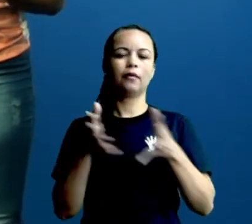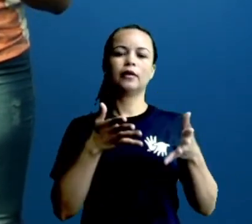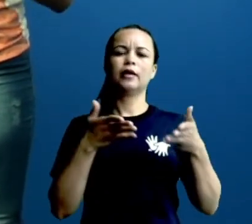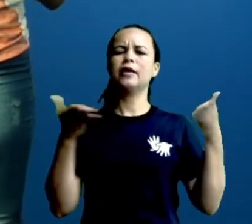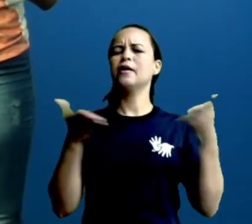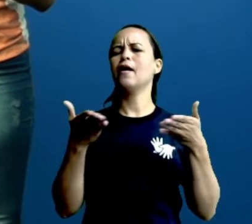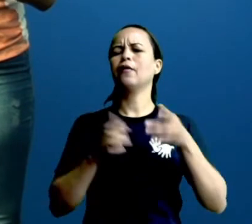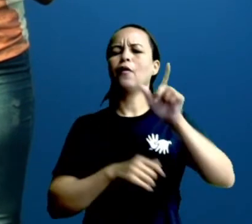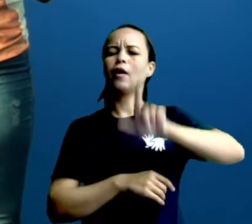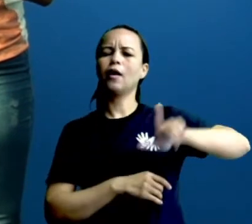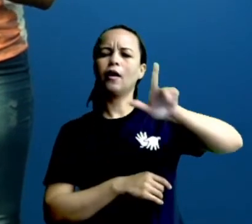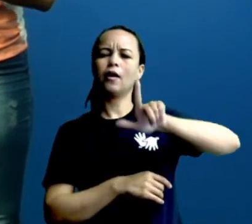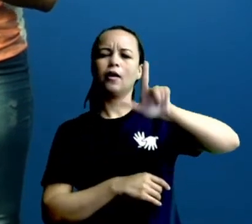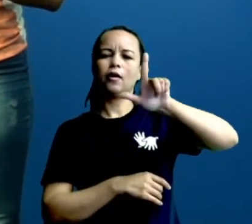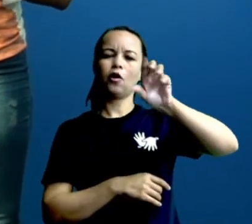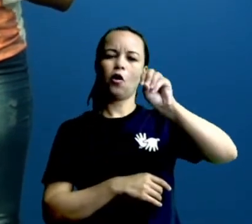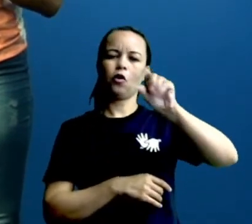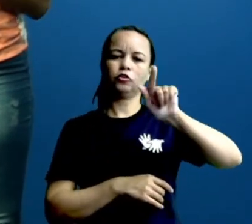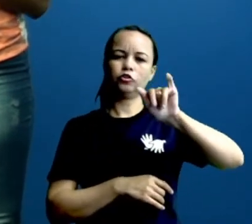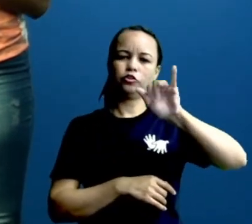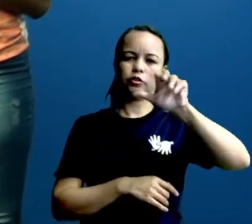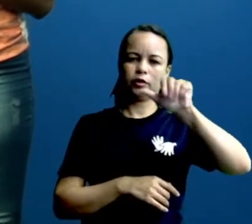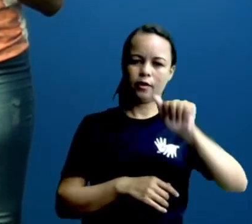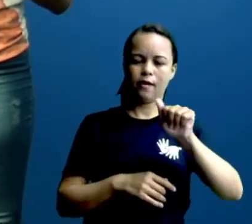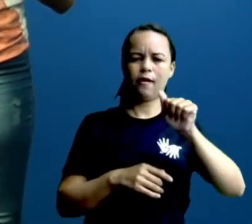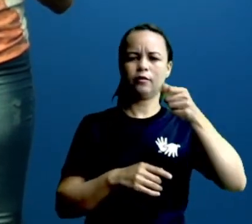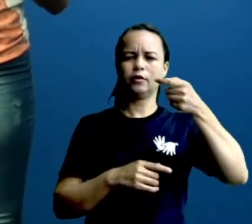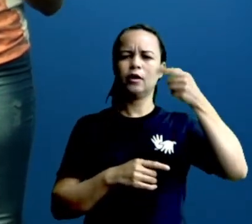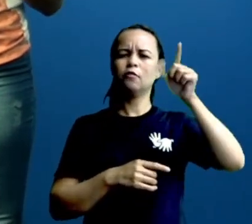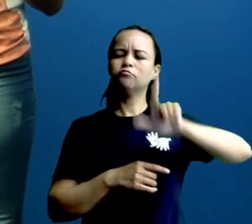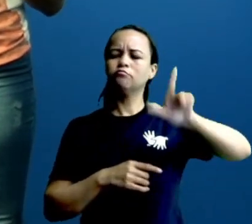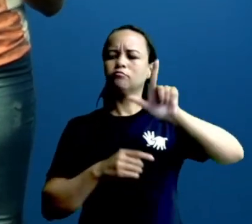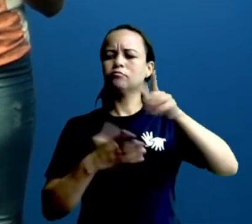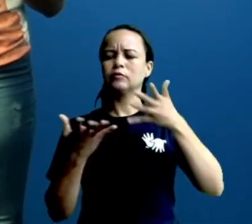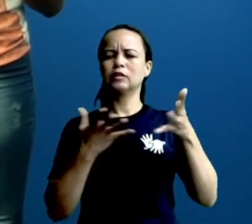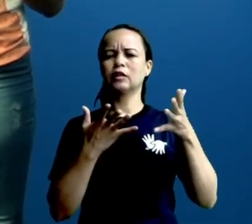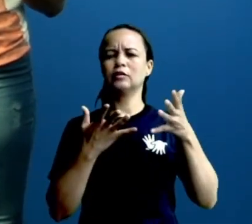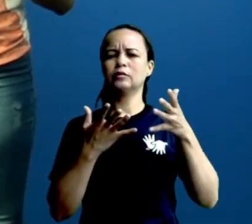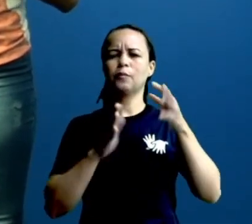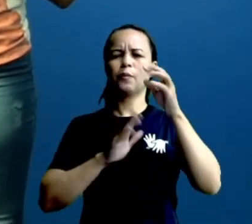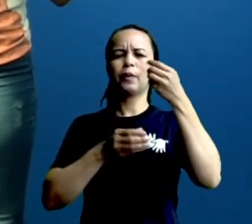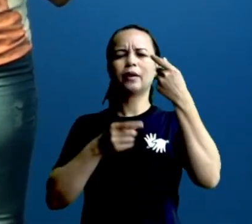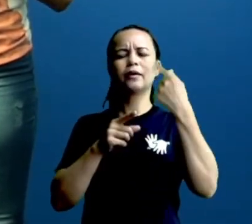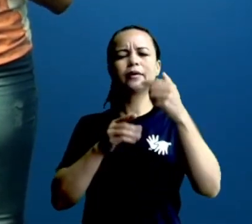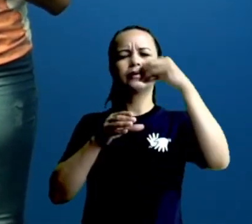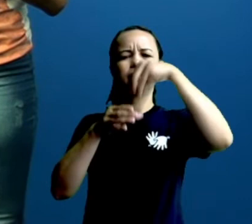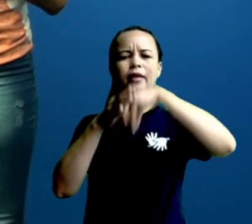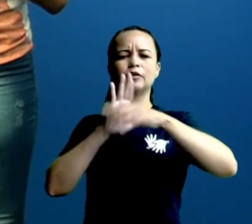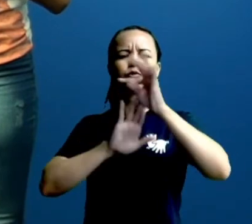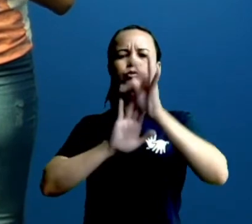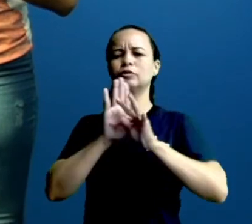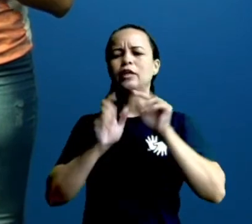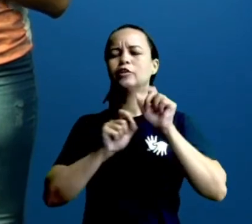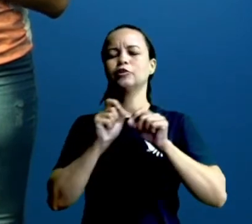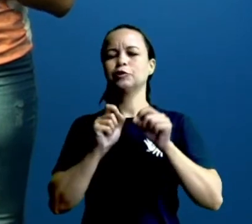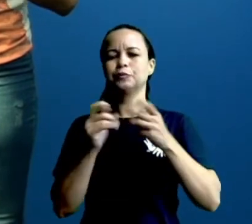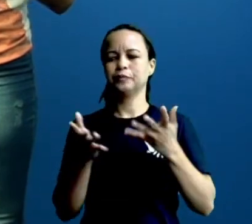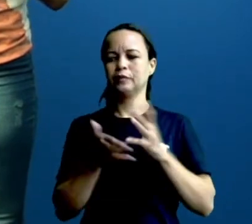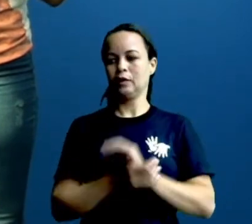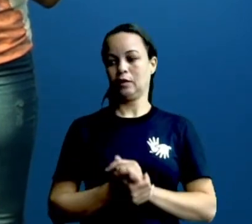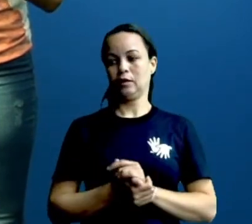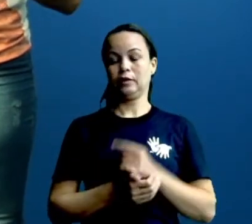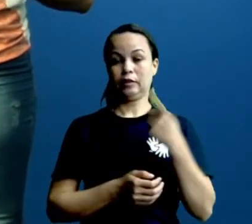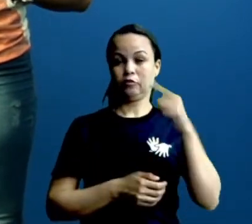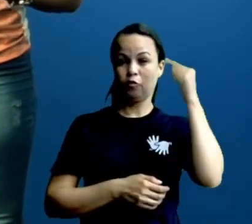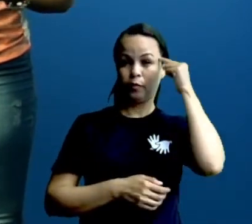é que vem? Para que serve dentro de um texto? Gente, se a gente for analisar a palavra lógica, ela é super, mas super